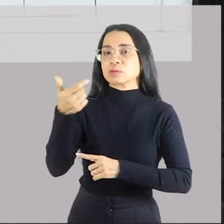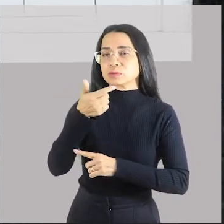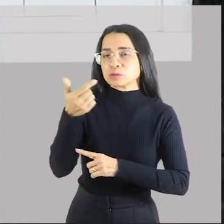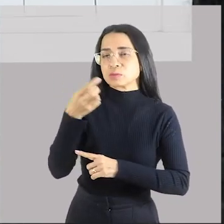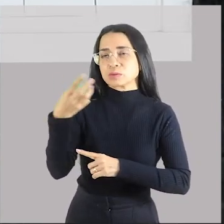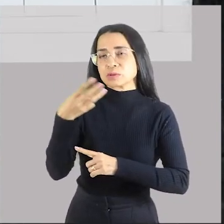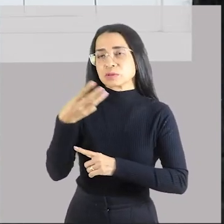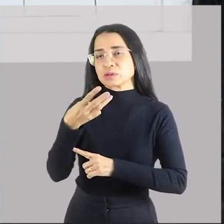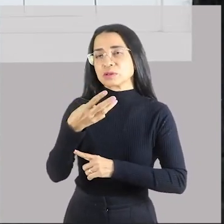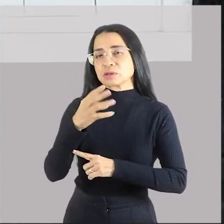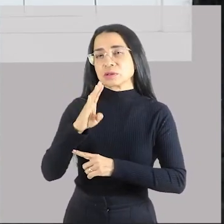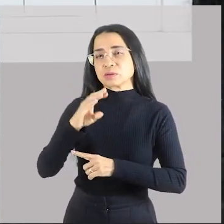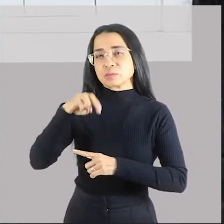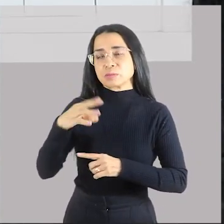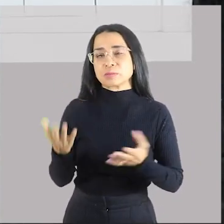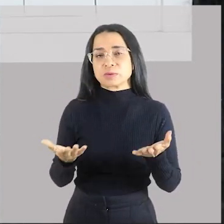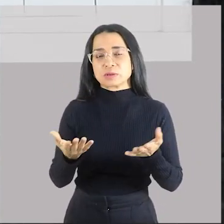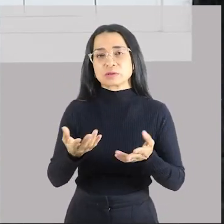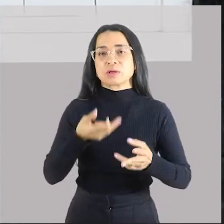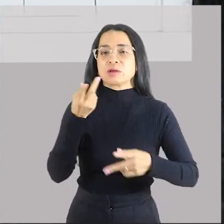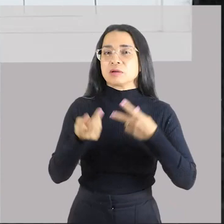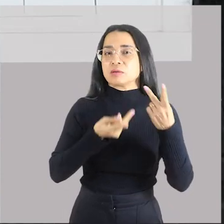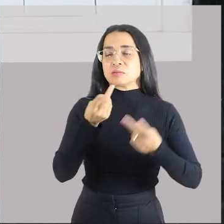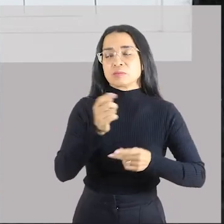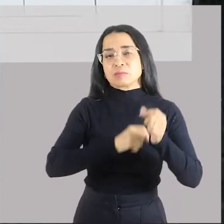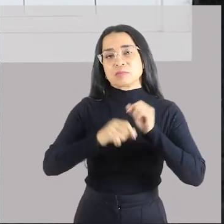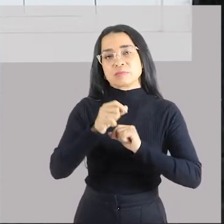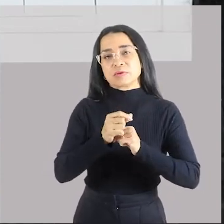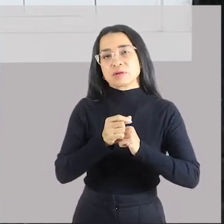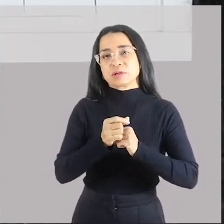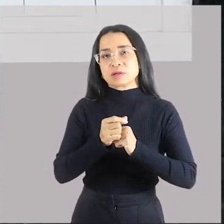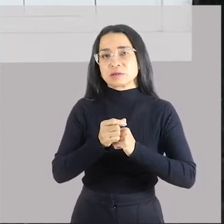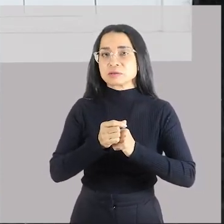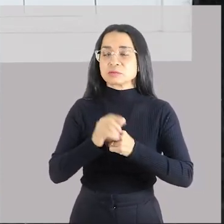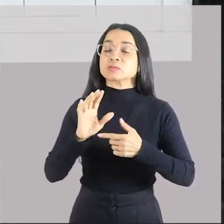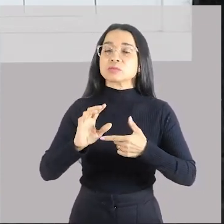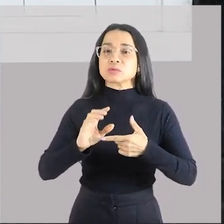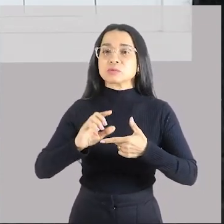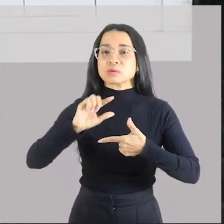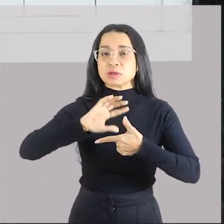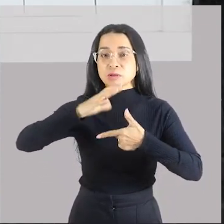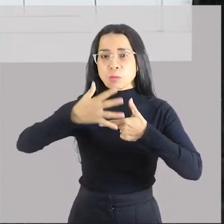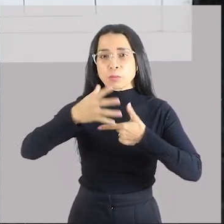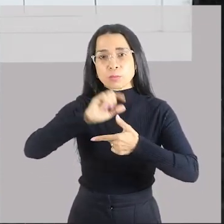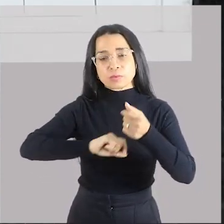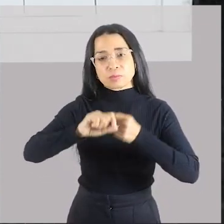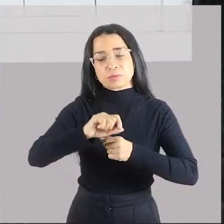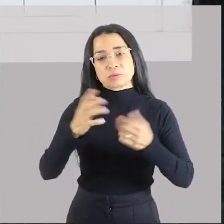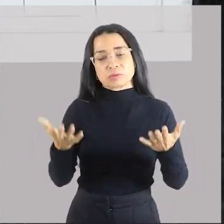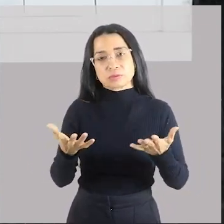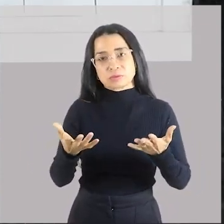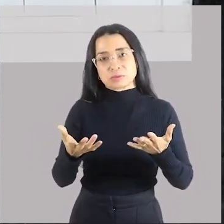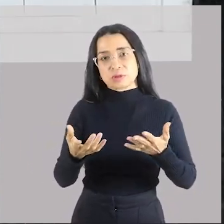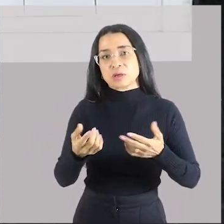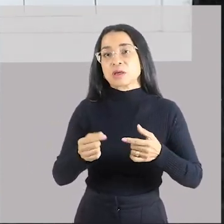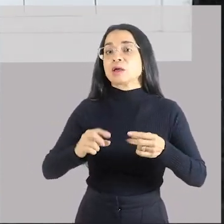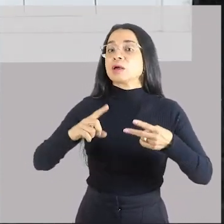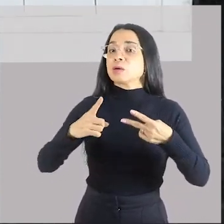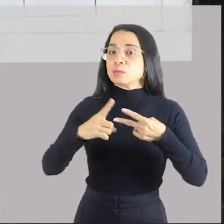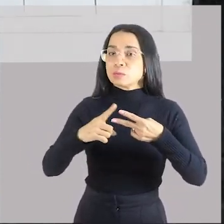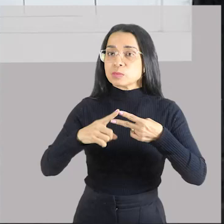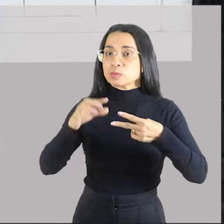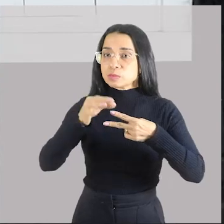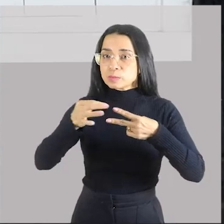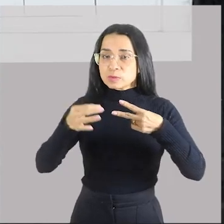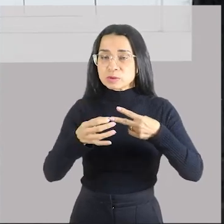falar das figuras espaciais. Então, esses polígonos regulares, por exemplo, eles podem ser a